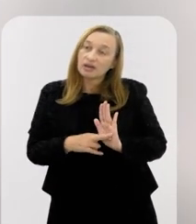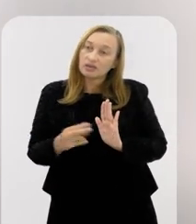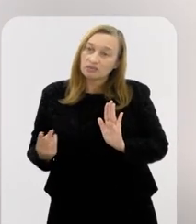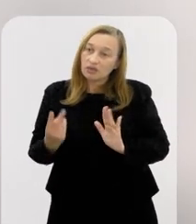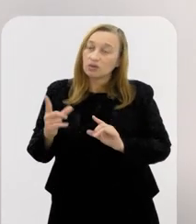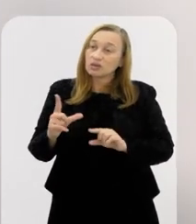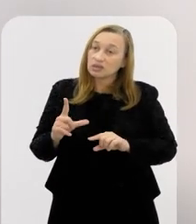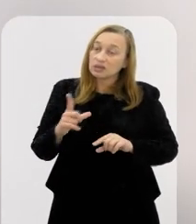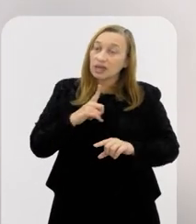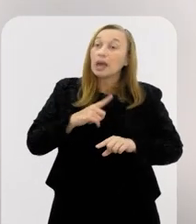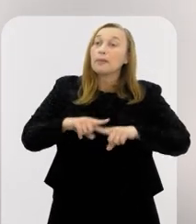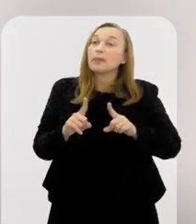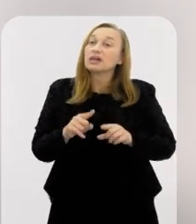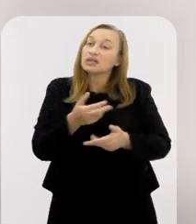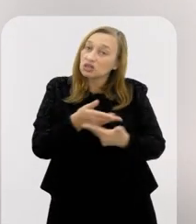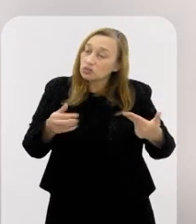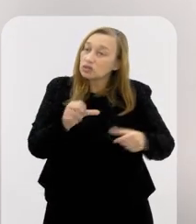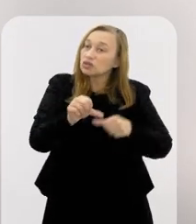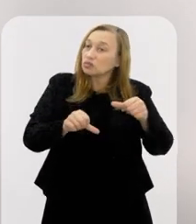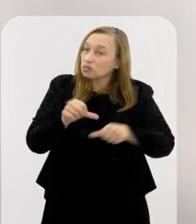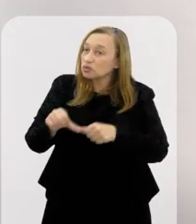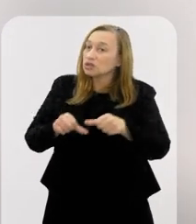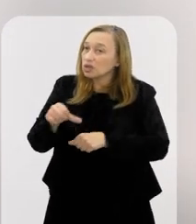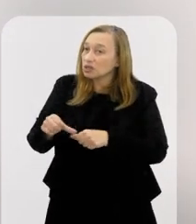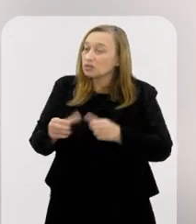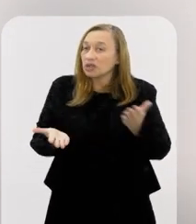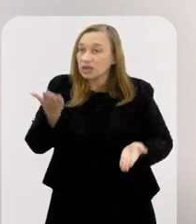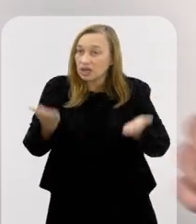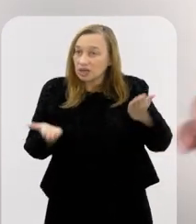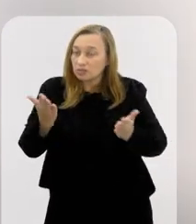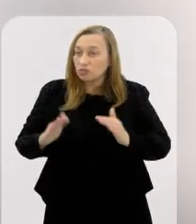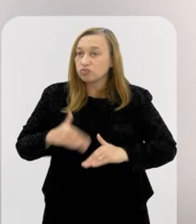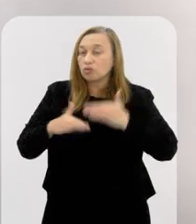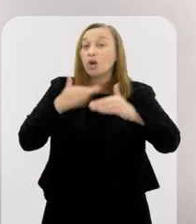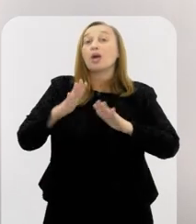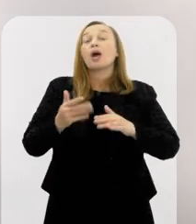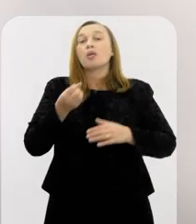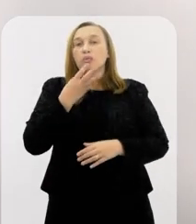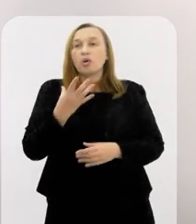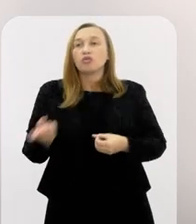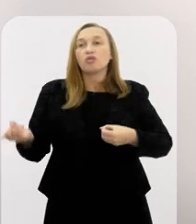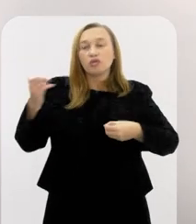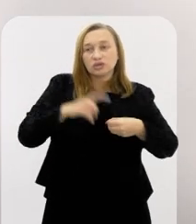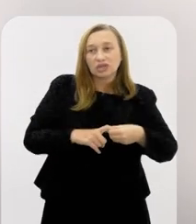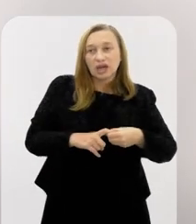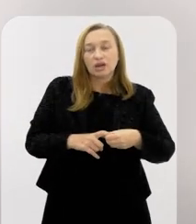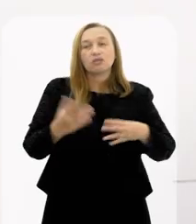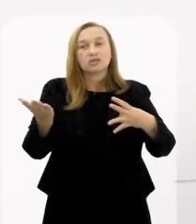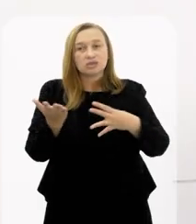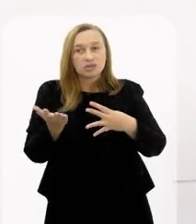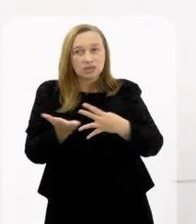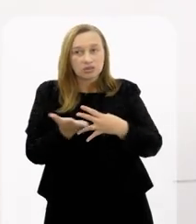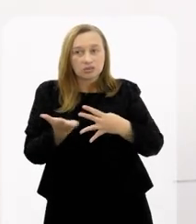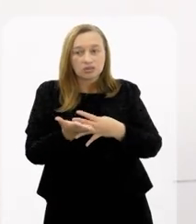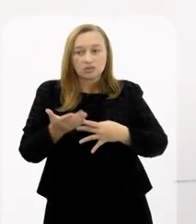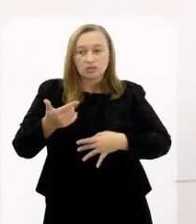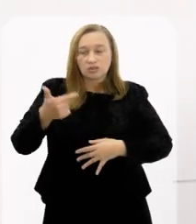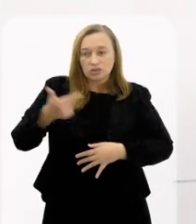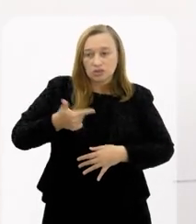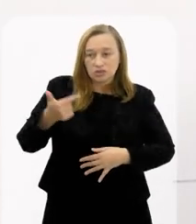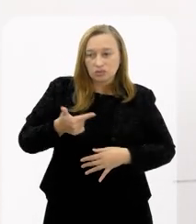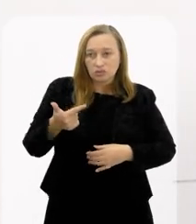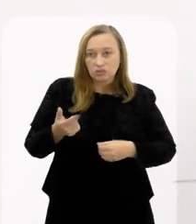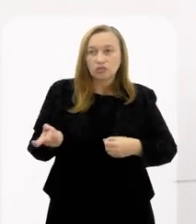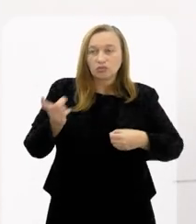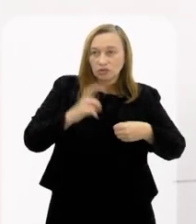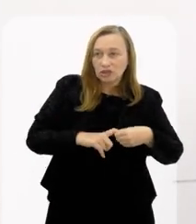muito embora as coisas estejam mudando e esse equilíbrio está sendo alcançado bom eu vou voltar com esse tema no segundo bloco porque ele é muito importante